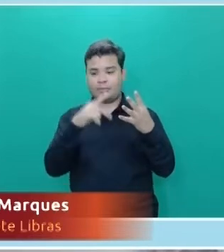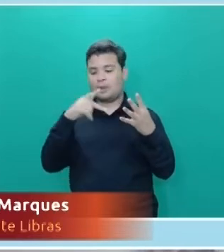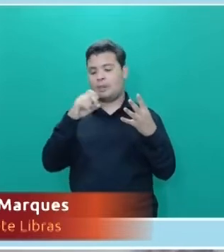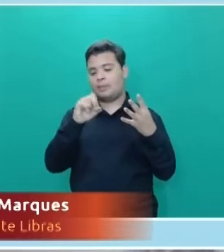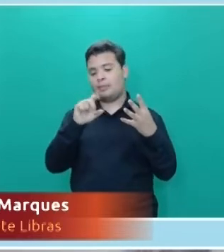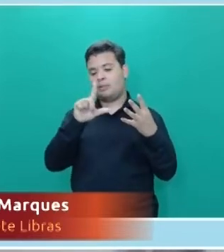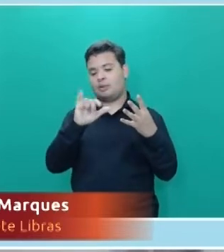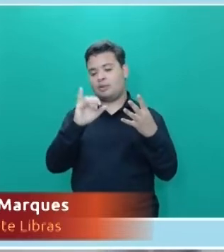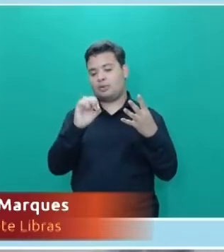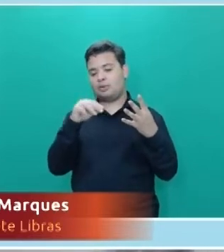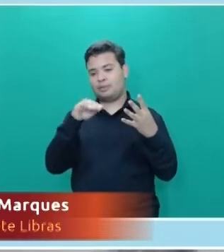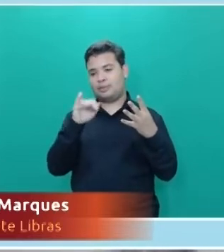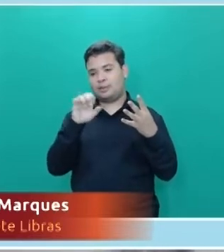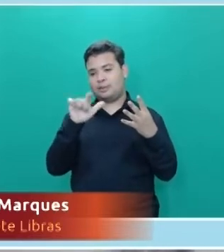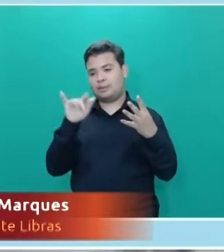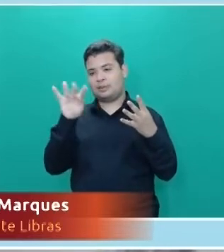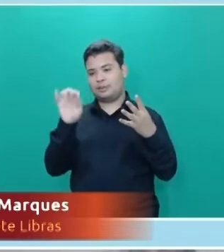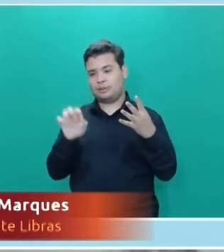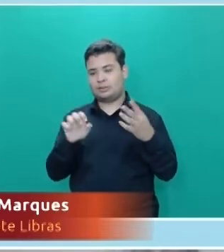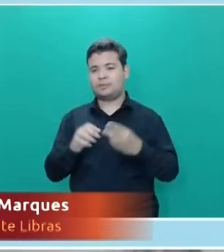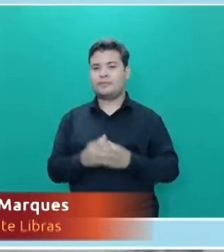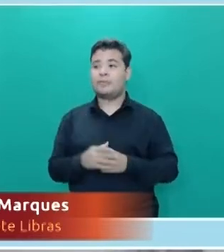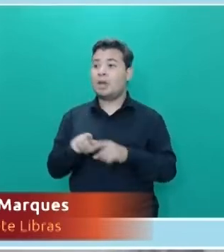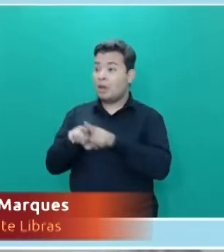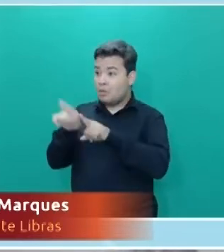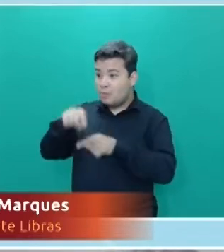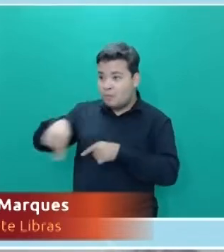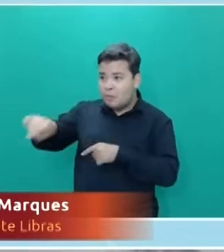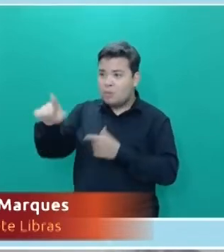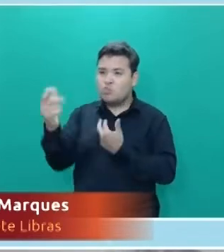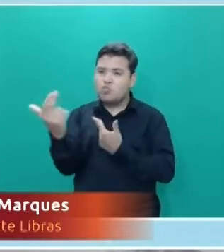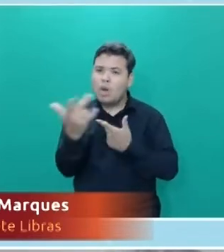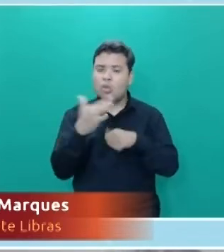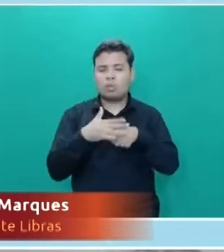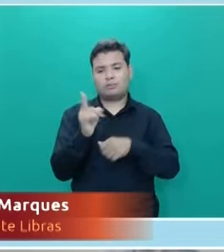poliomielite. Meus irmãos não, mas eu fui vítima